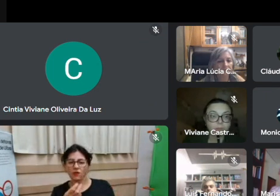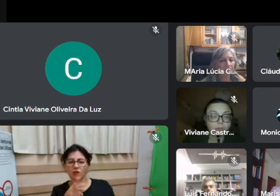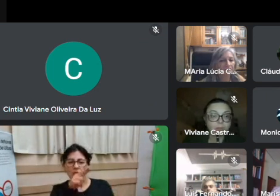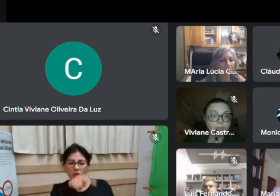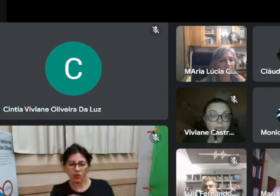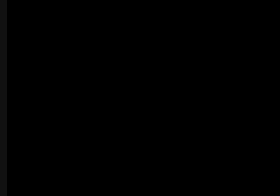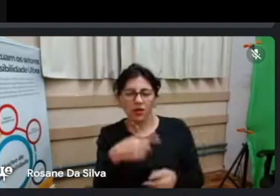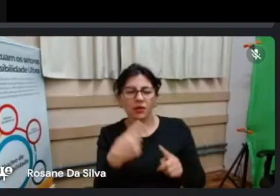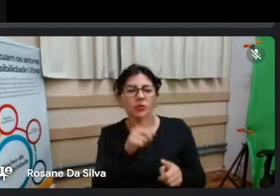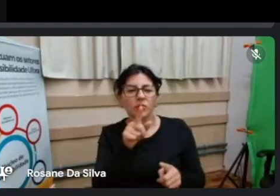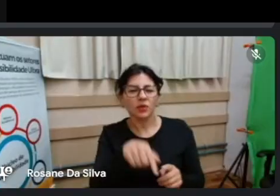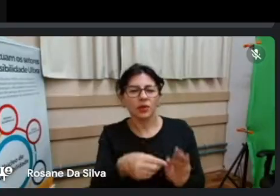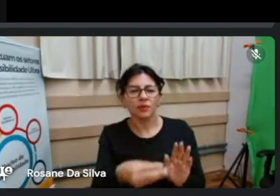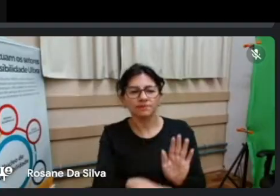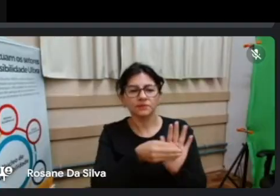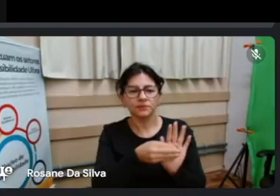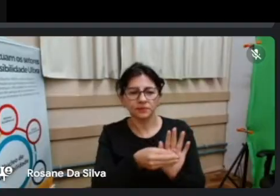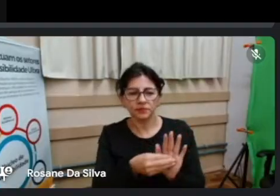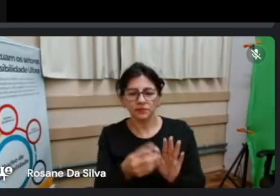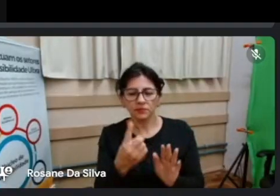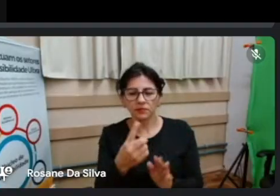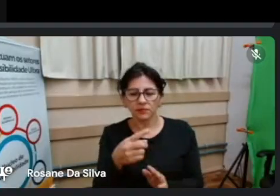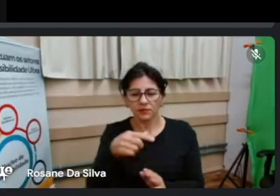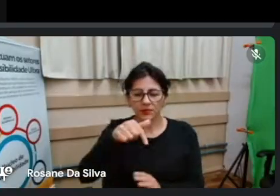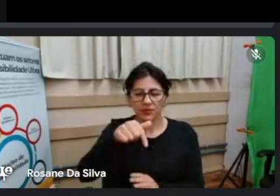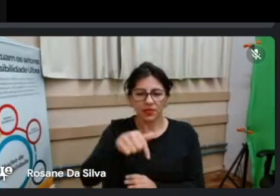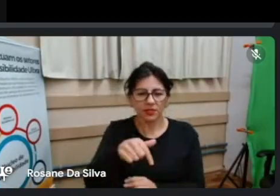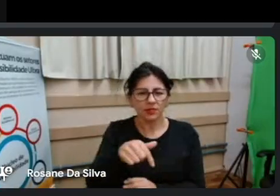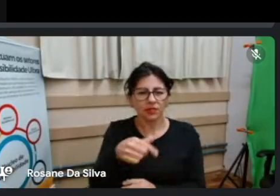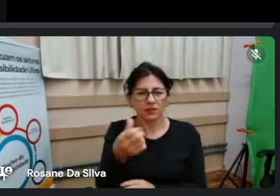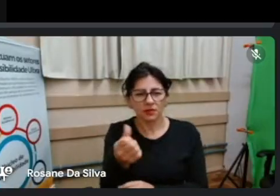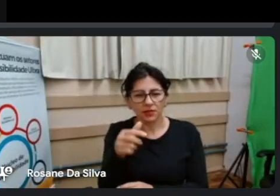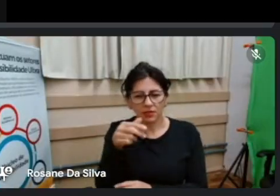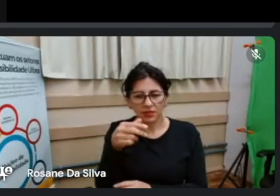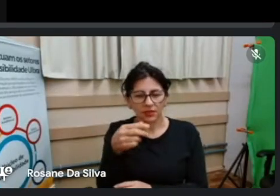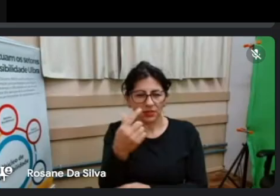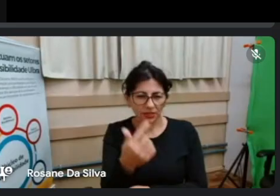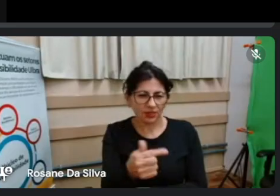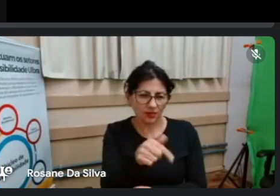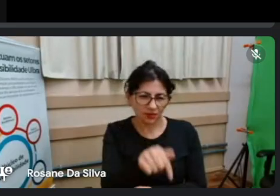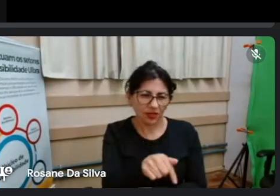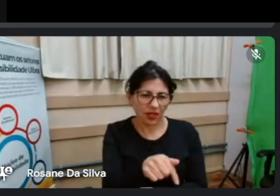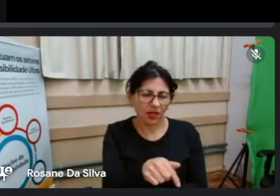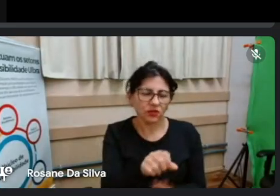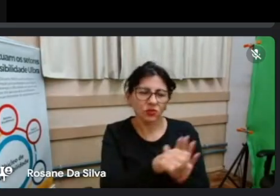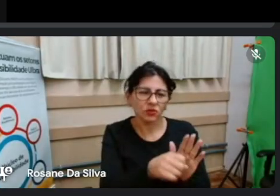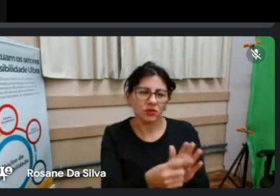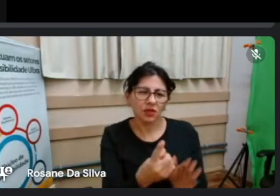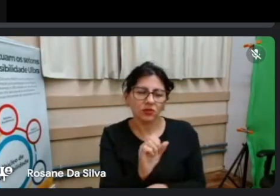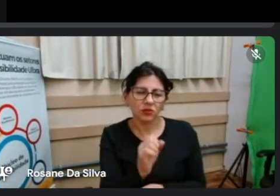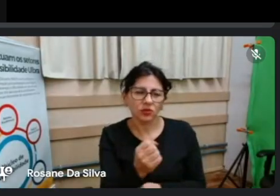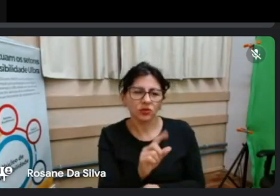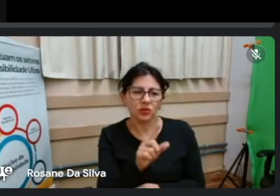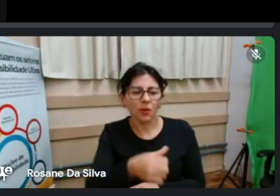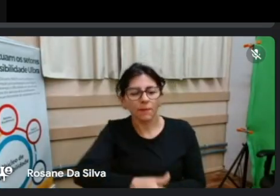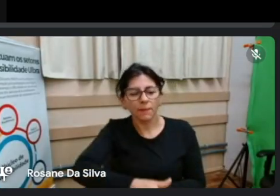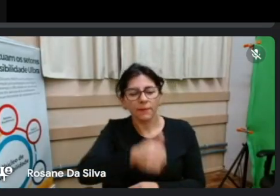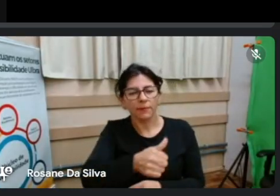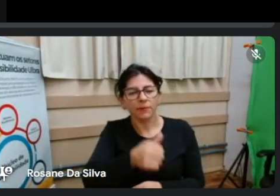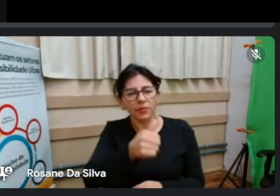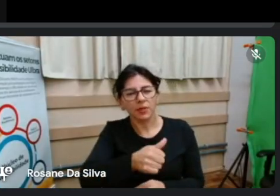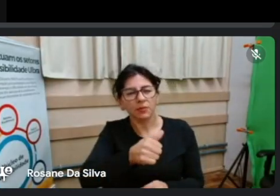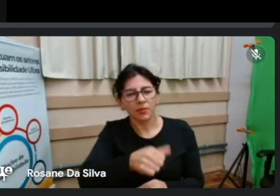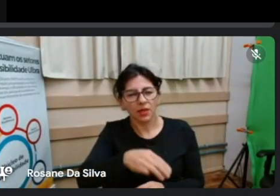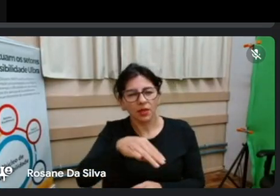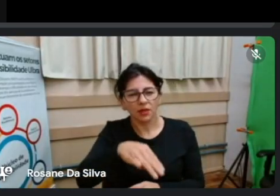publicação de 1767 século XV né E que é um dos primeiros manuais publicado em